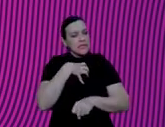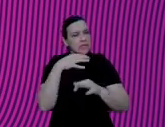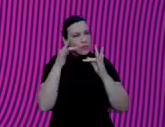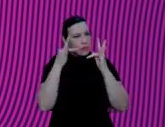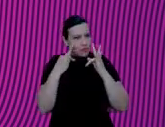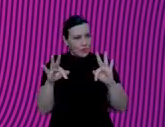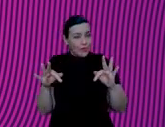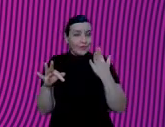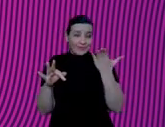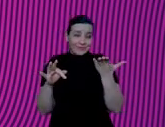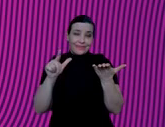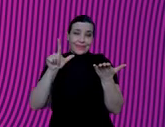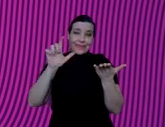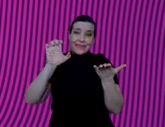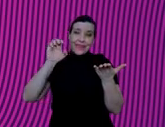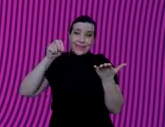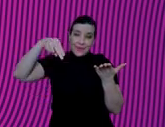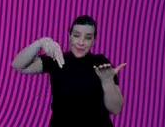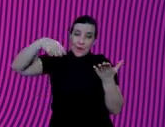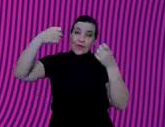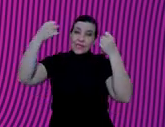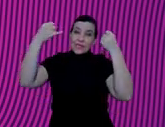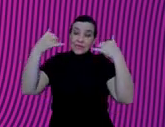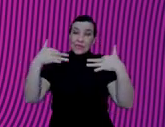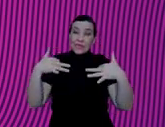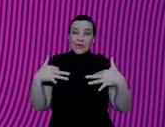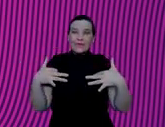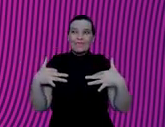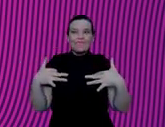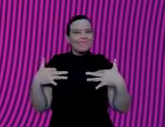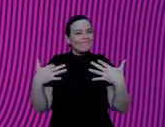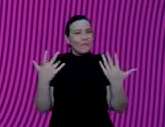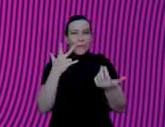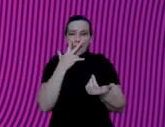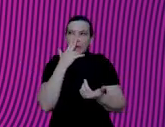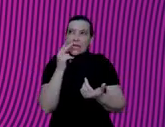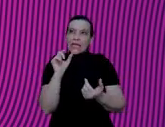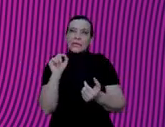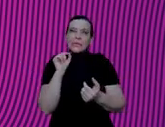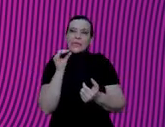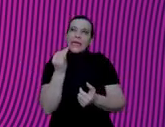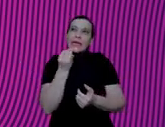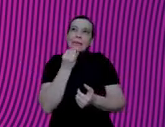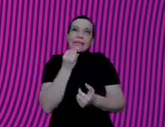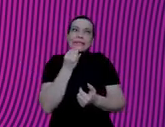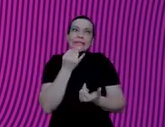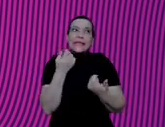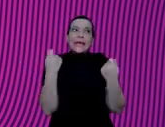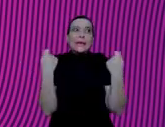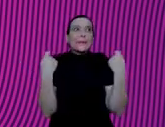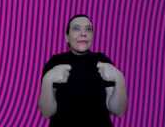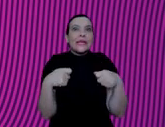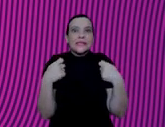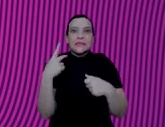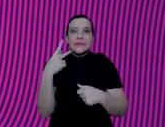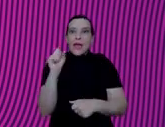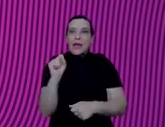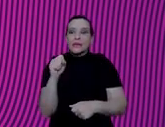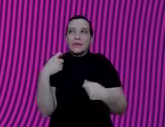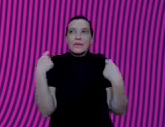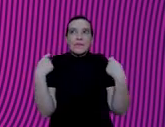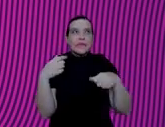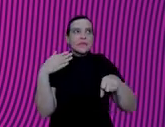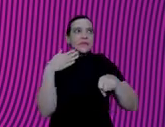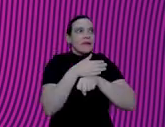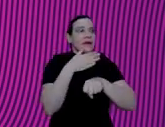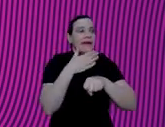explicou, uma justificativa muito plausível de buscar o pronto-socorro, mesmo que o que de fato vai mudar a vida dele em